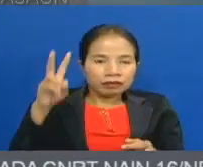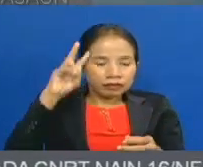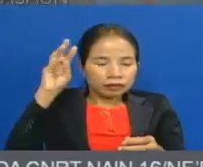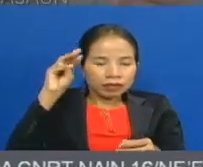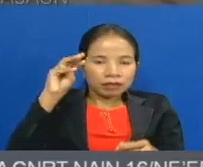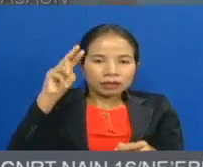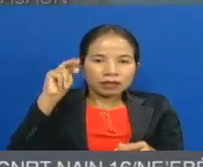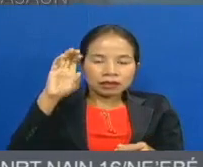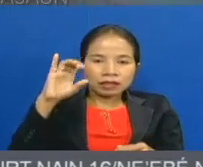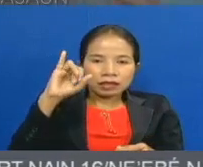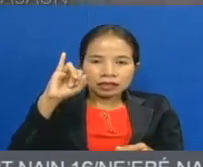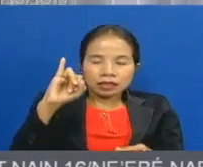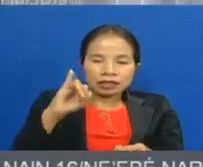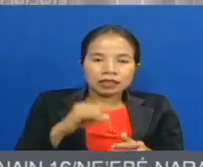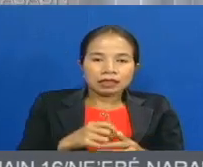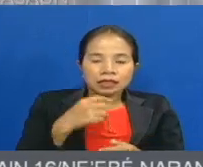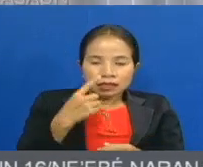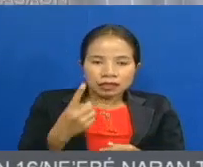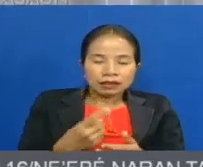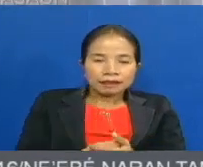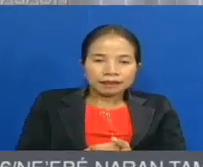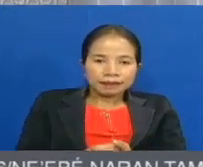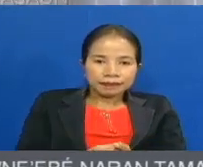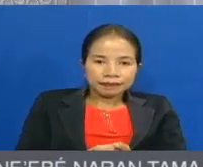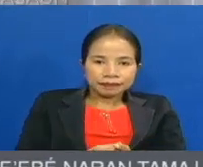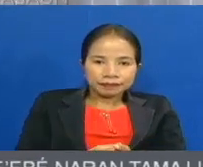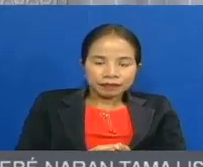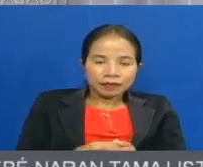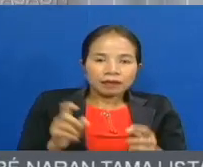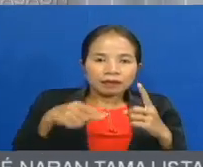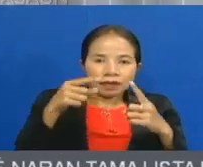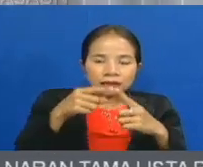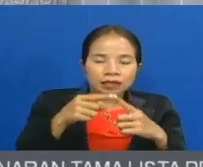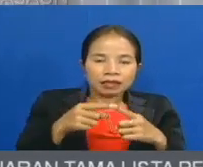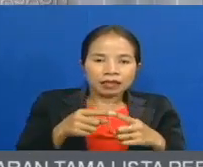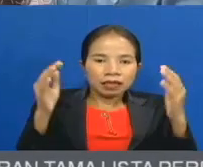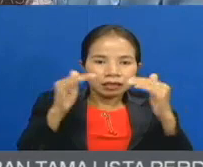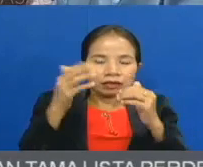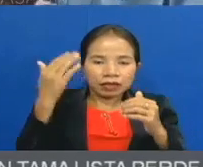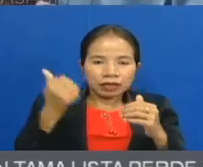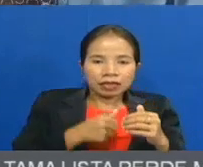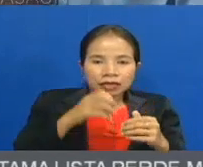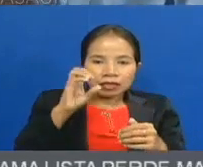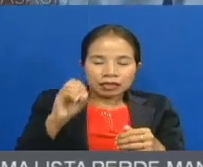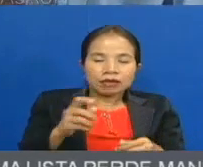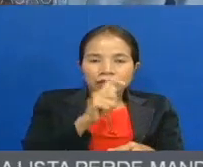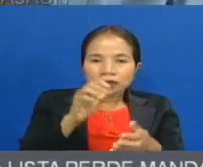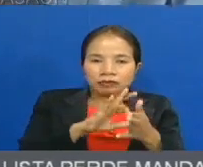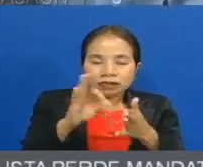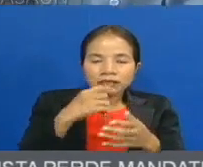do Turismo, Comércio e Indústria, Domingos Lopes Antunes, Banquira Halo Consultação e Ainaro terça-feira